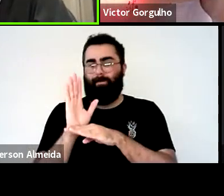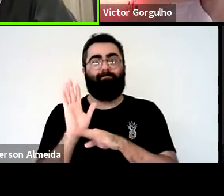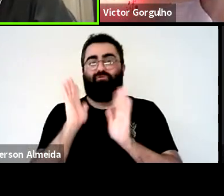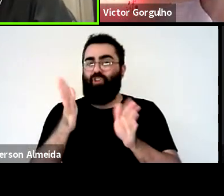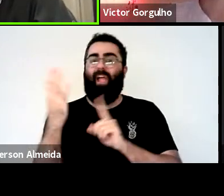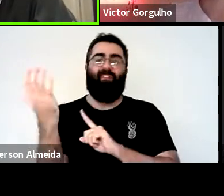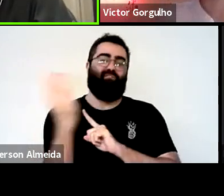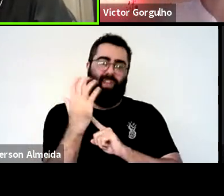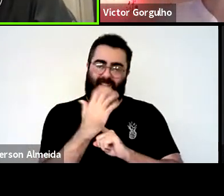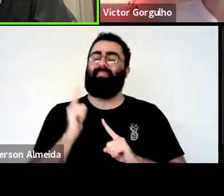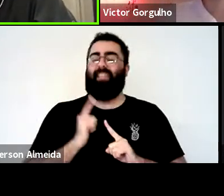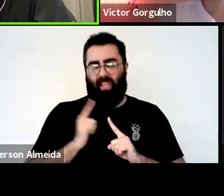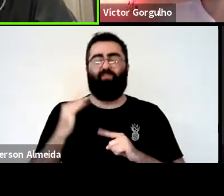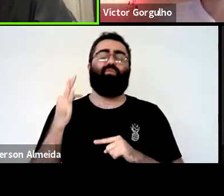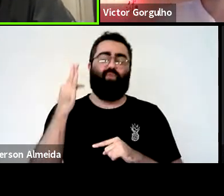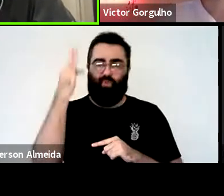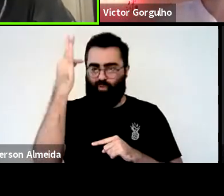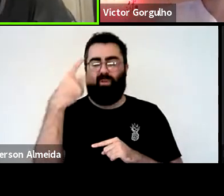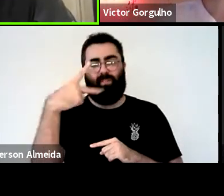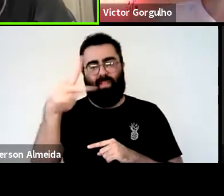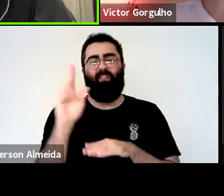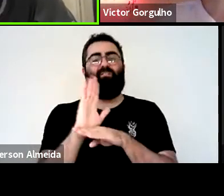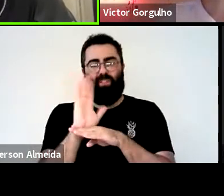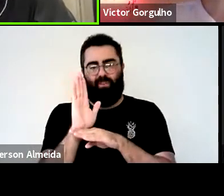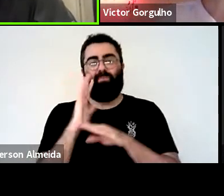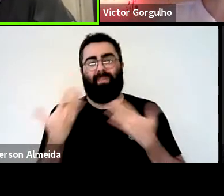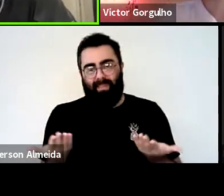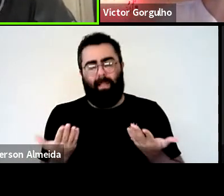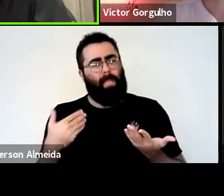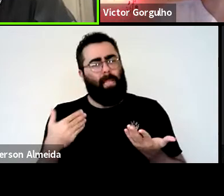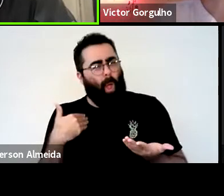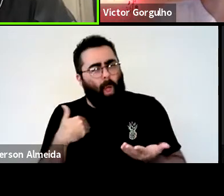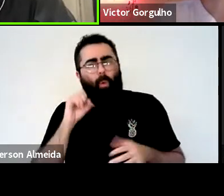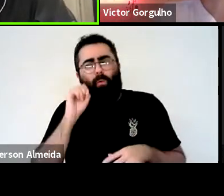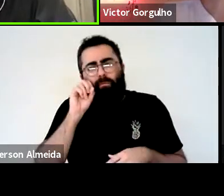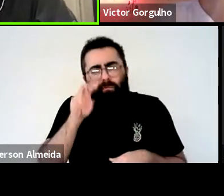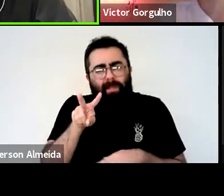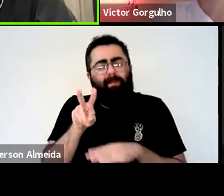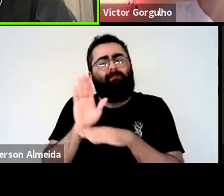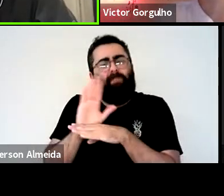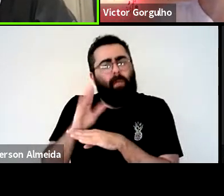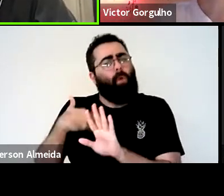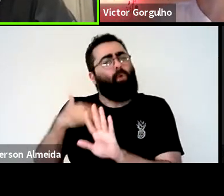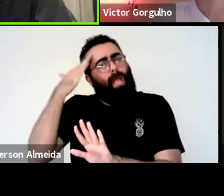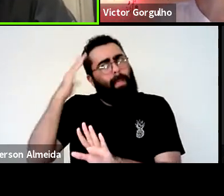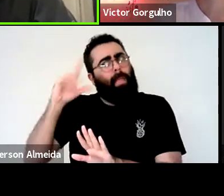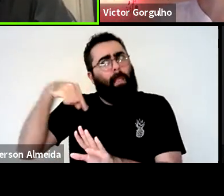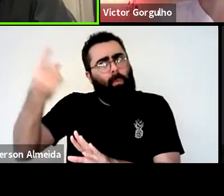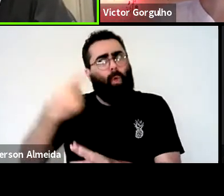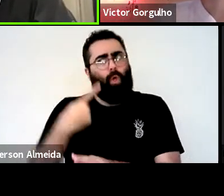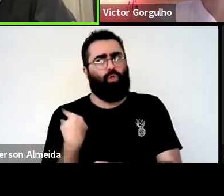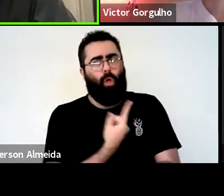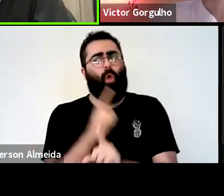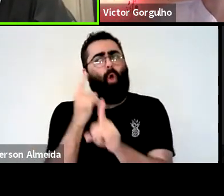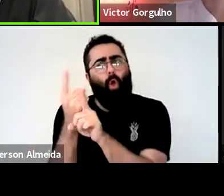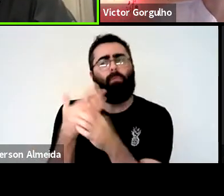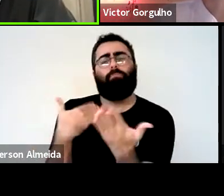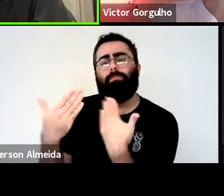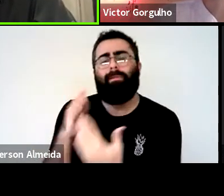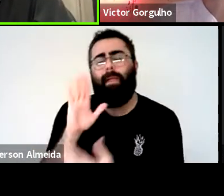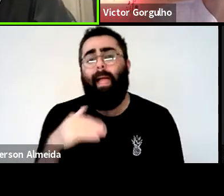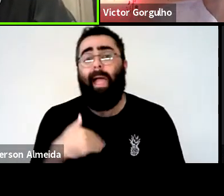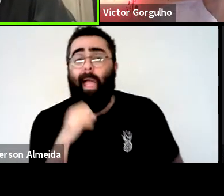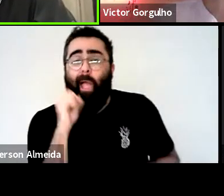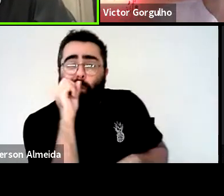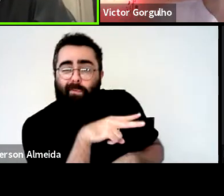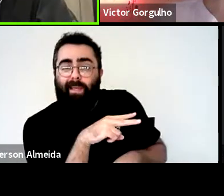filme, tá? E aí estava pensando nele, sabia que a gente ia conversar outro dia. E aí fui ver o Abecedário e eu tenho